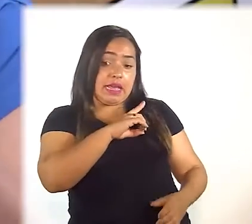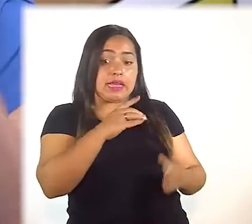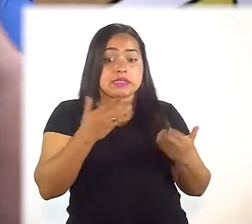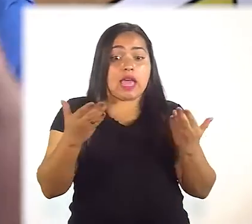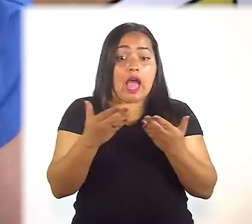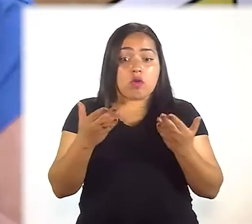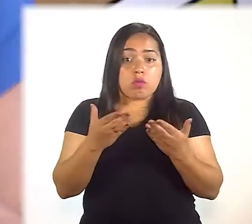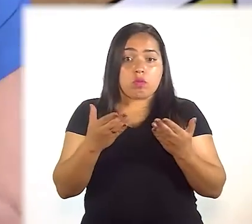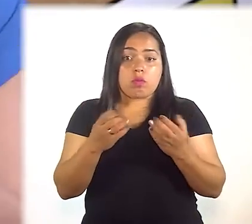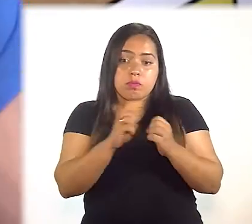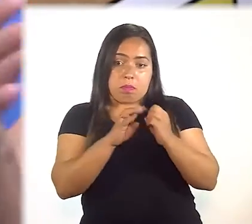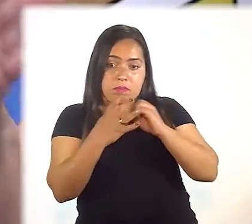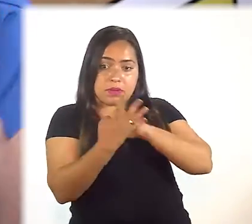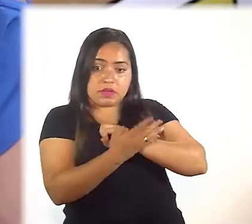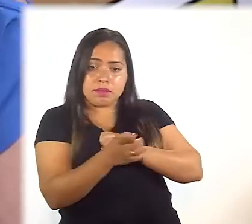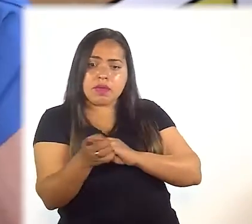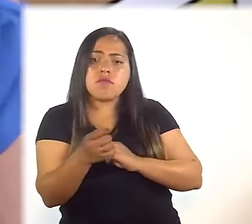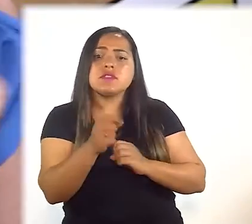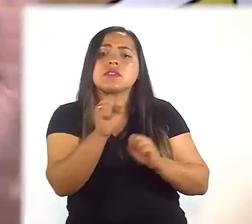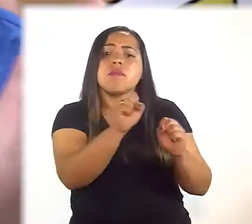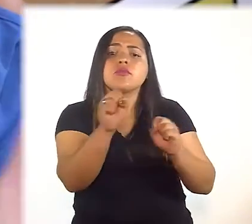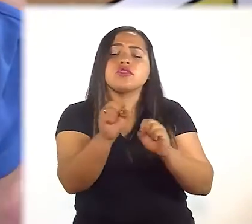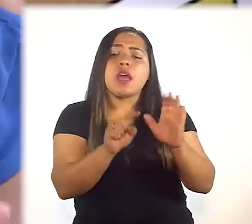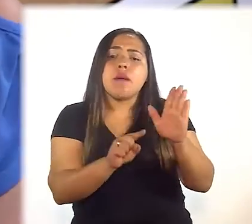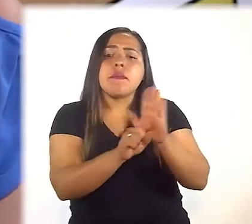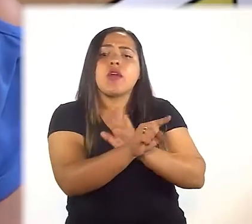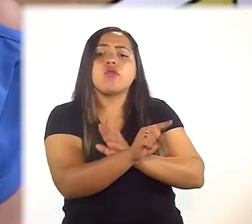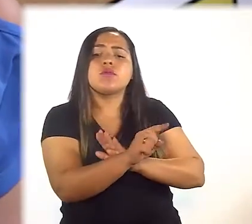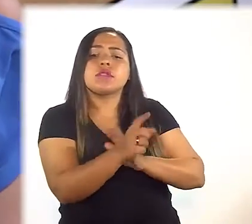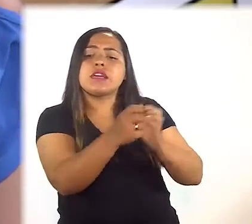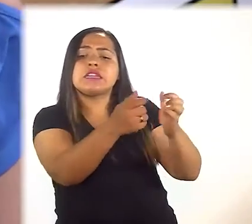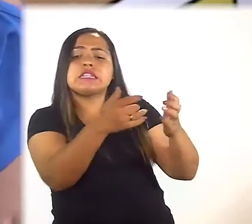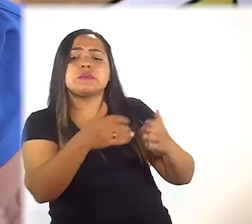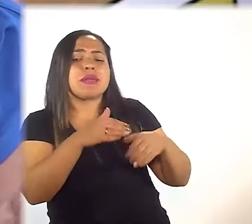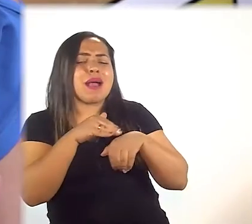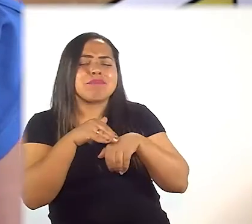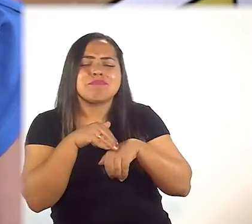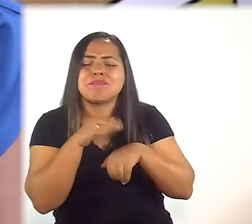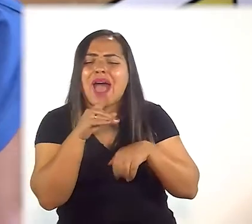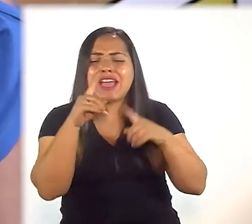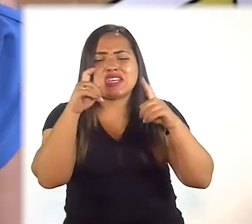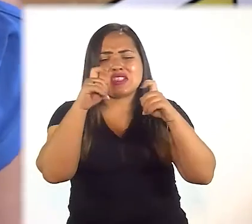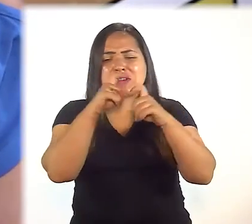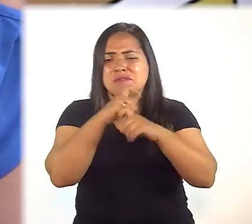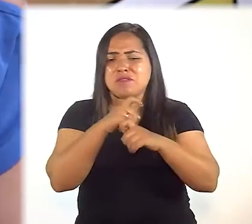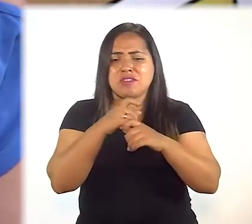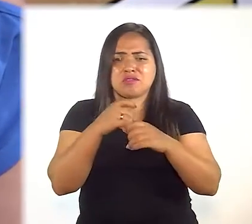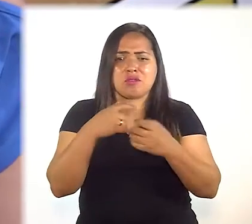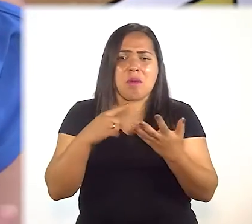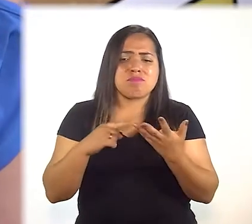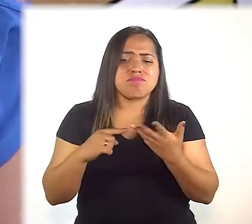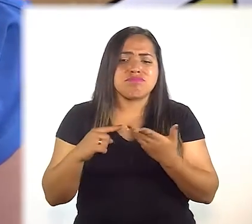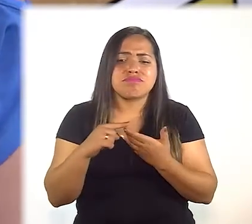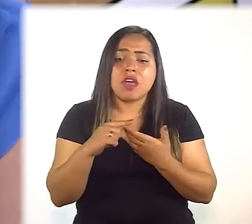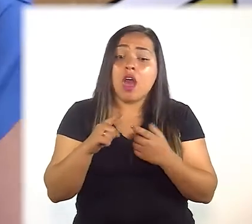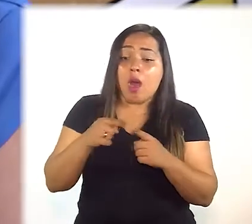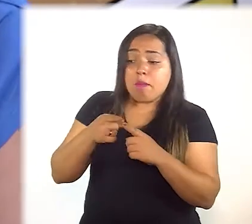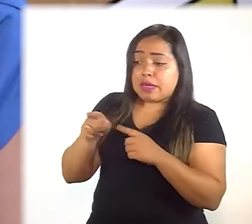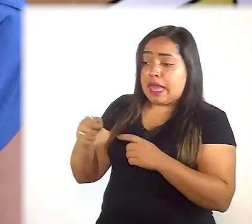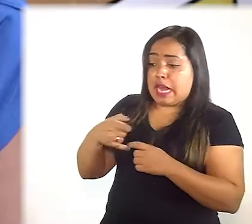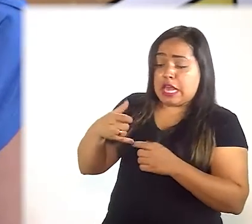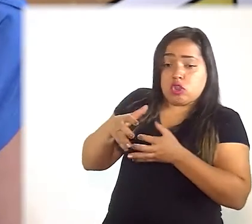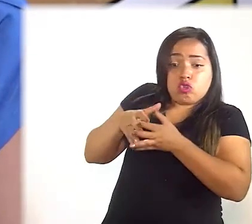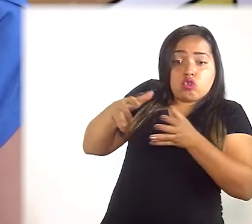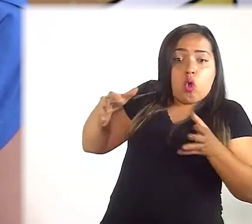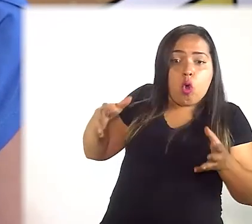Pública indica o caminho, e na delegacia, durante a pandemia, o que o senhor poderia